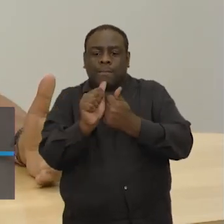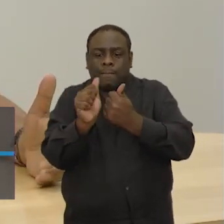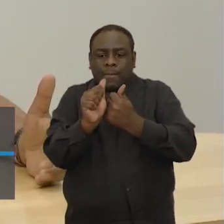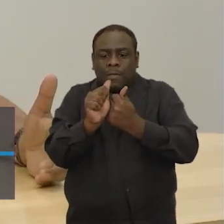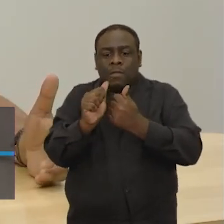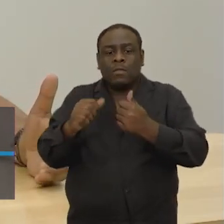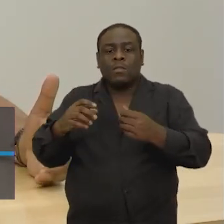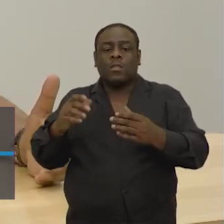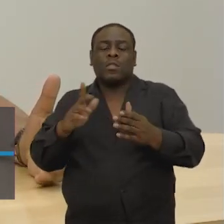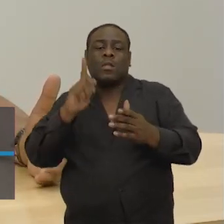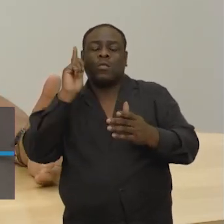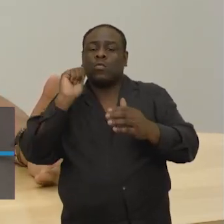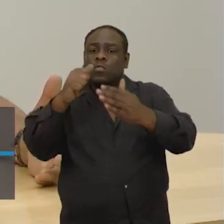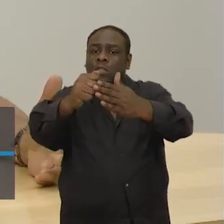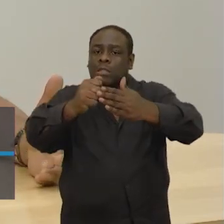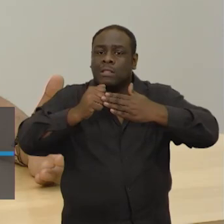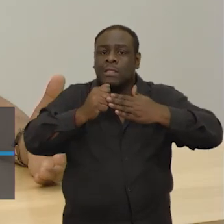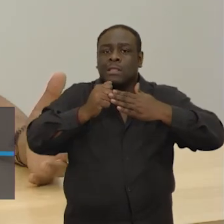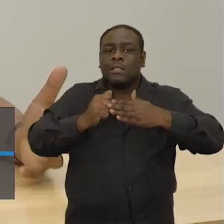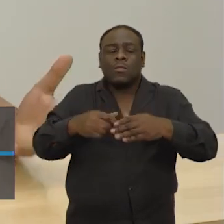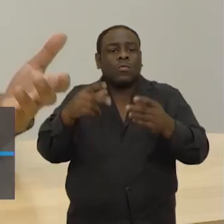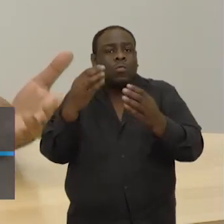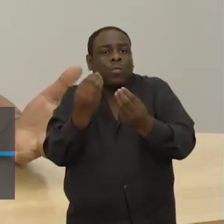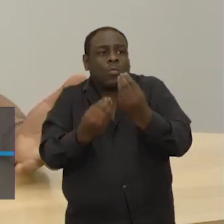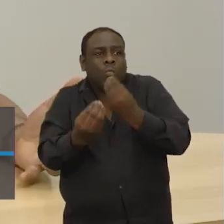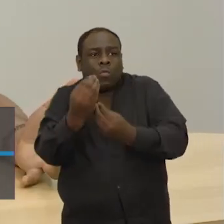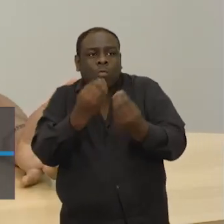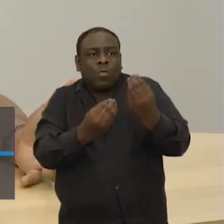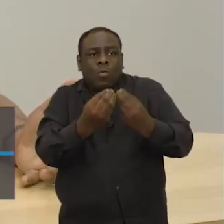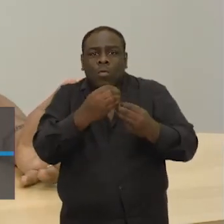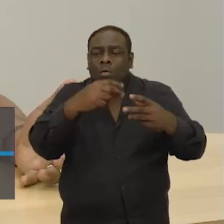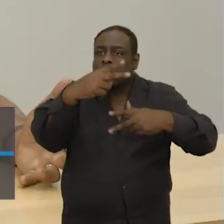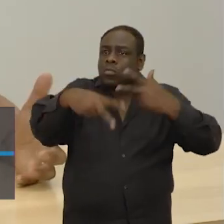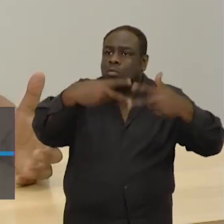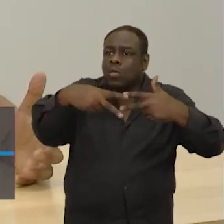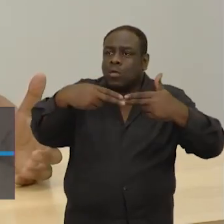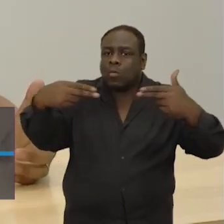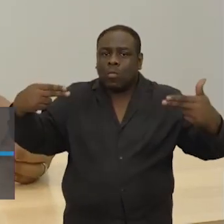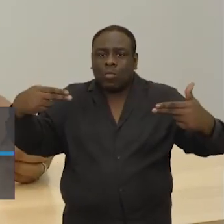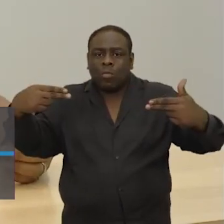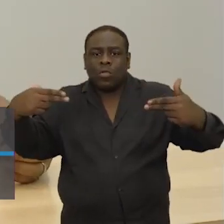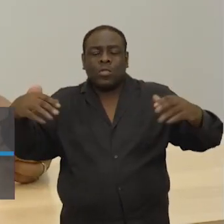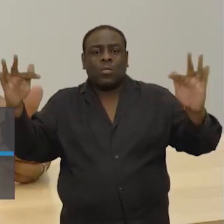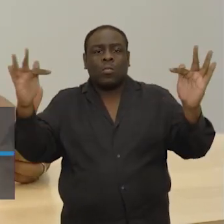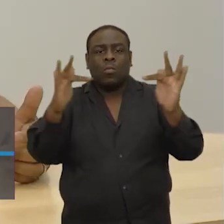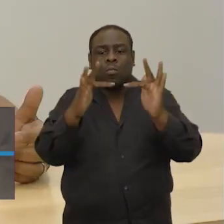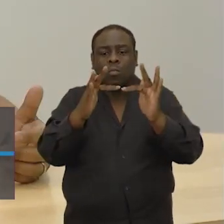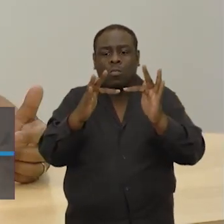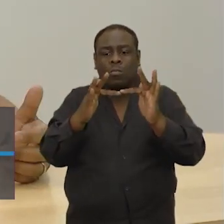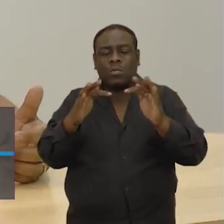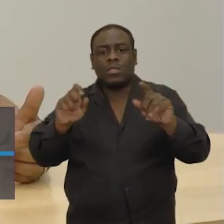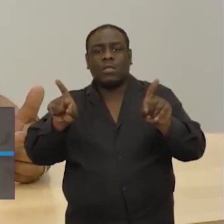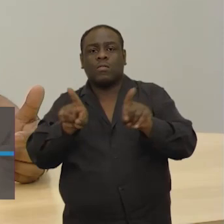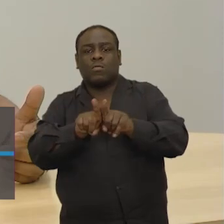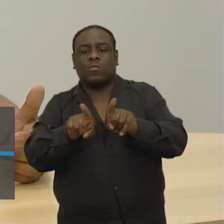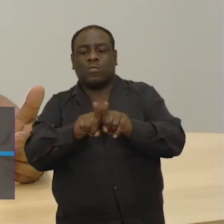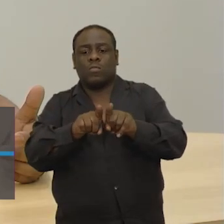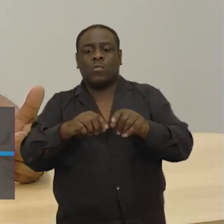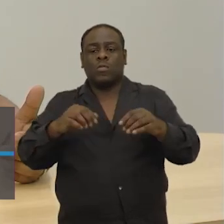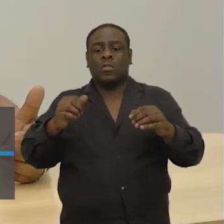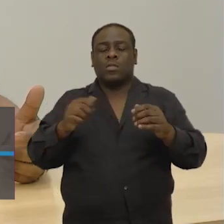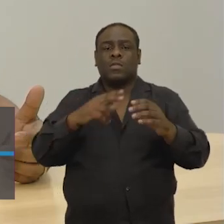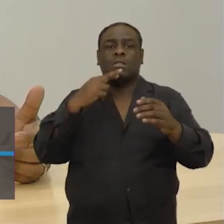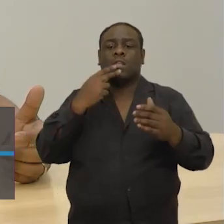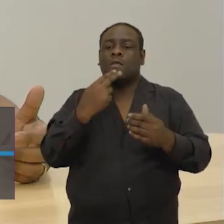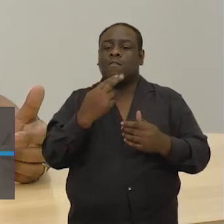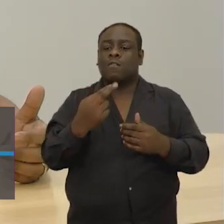também. Ela consegue trazer um pouco de uma coisa relacionado à outra e faz essa associação no caso nosso aqui da figura de